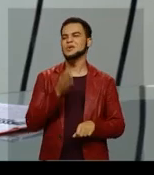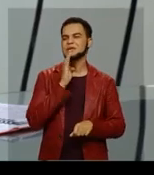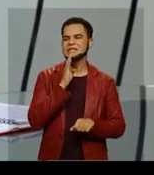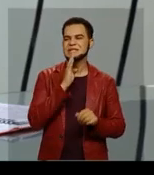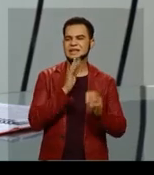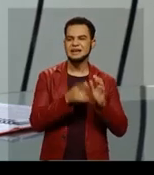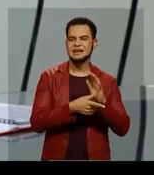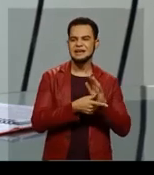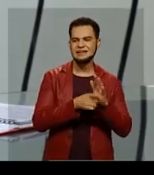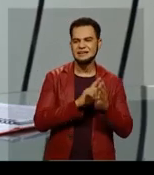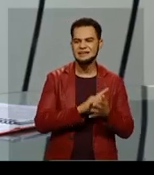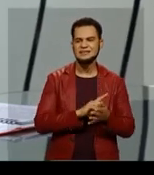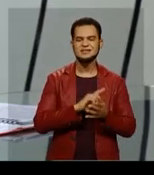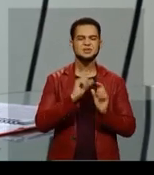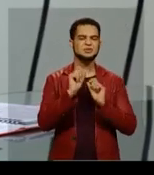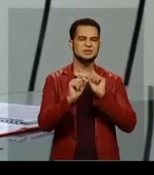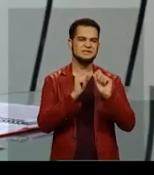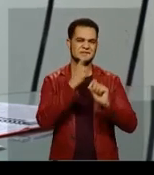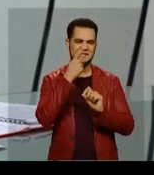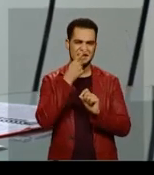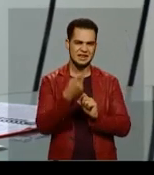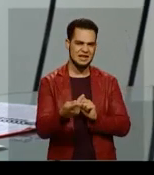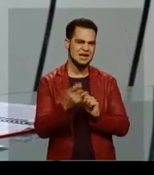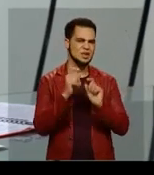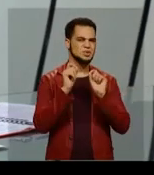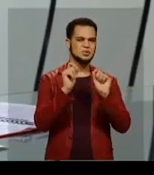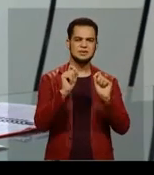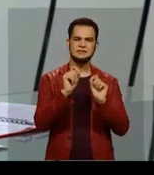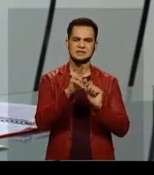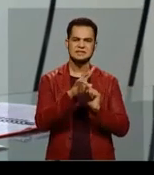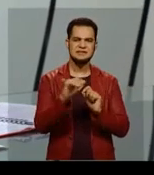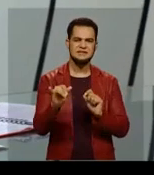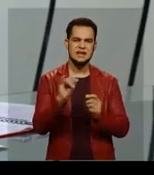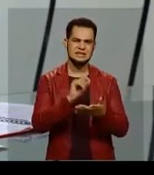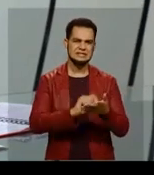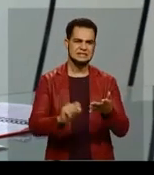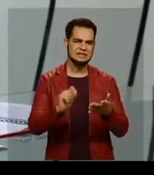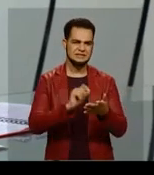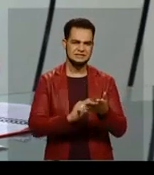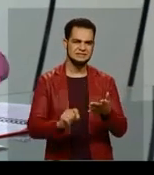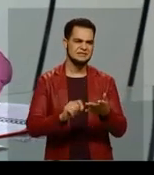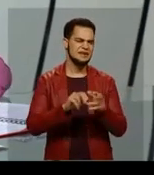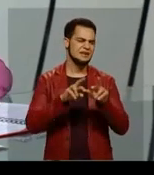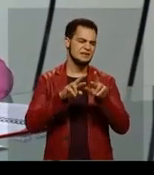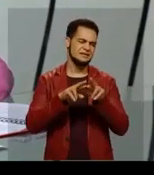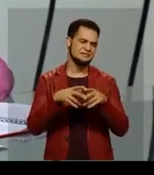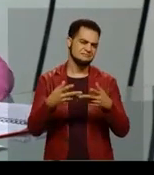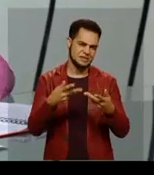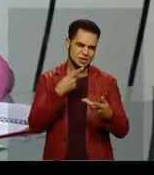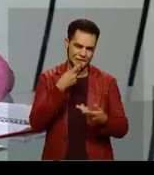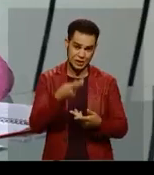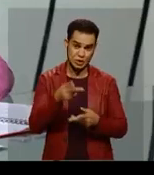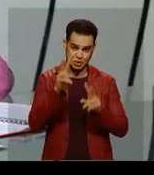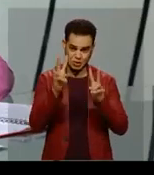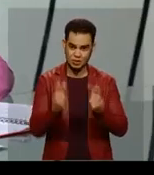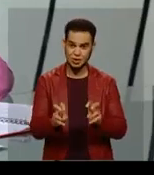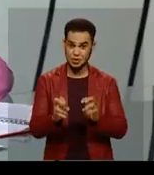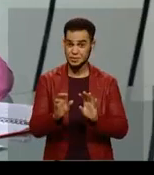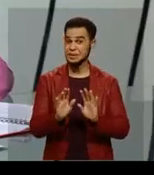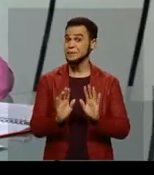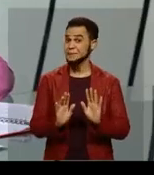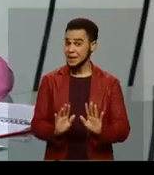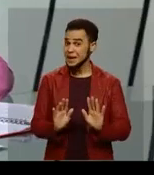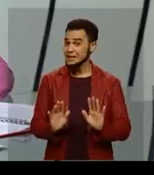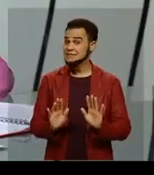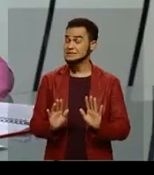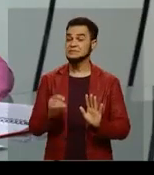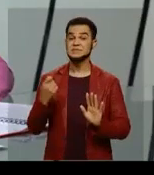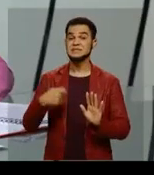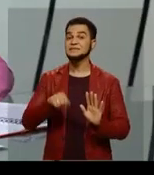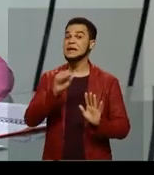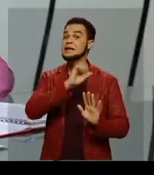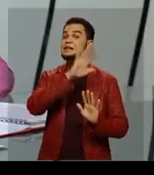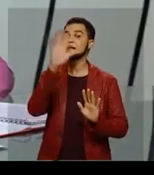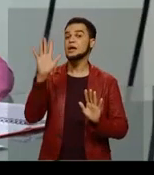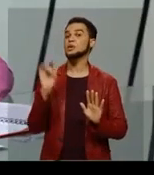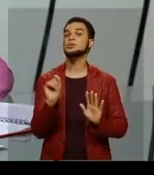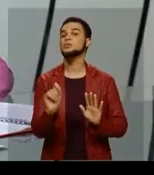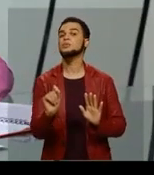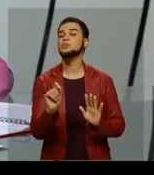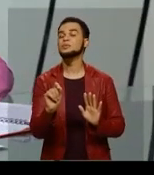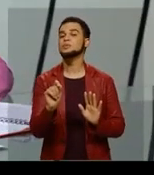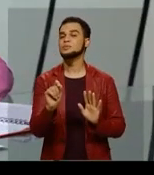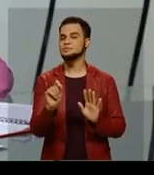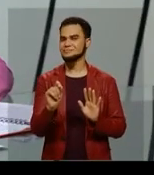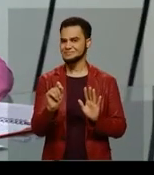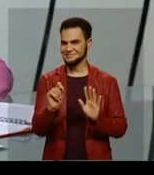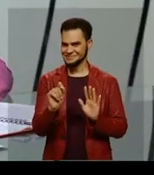prévio do que você vai falar, do que você vai escrever, e lá tem que ficar bem claro.